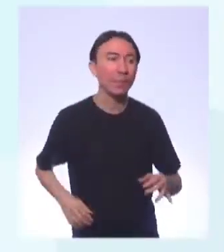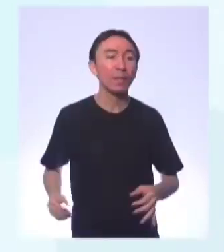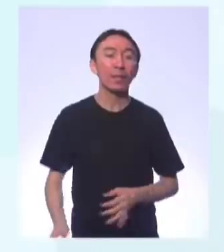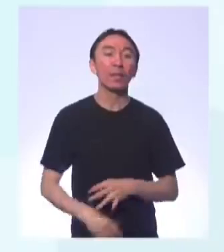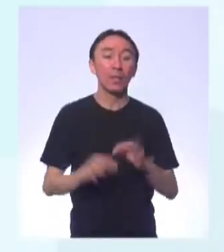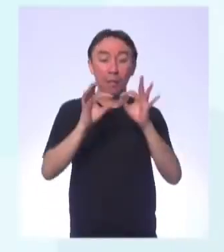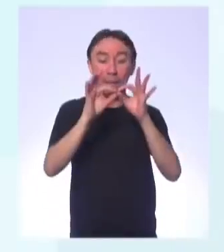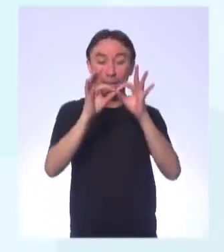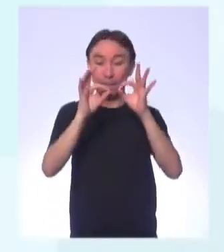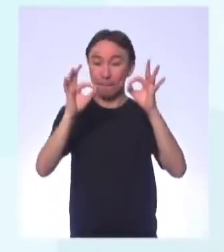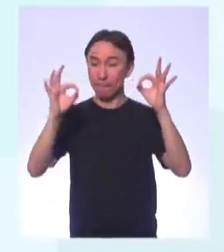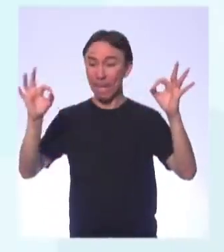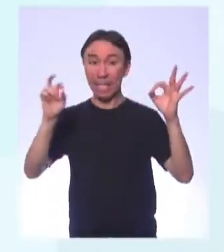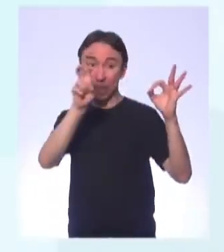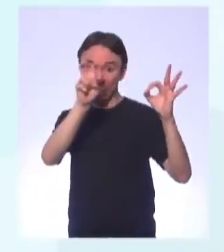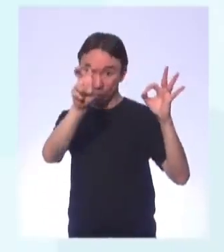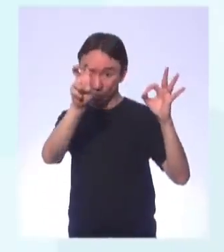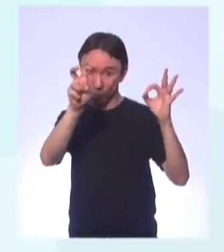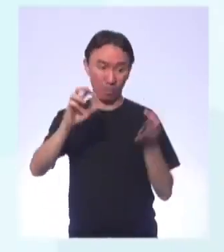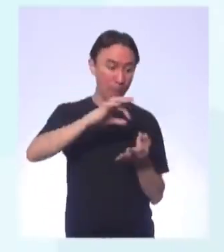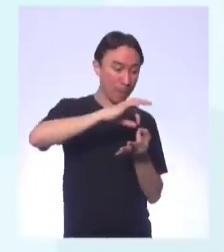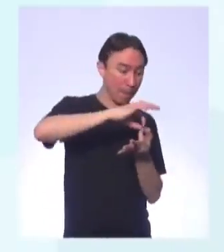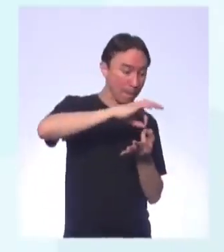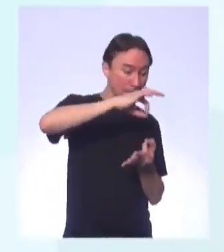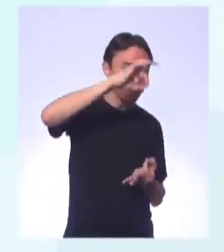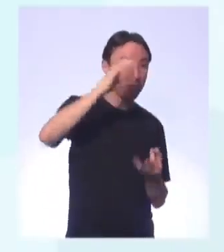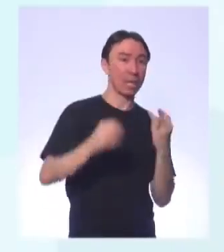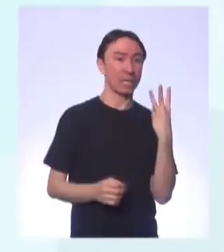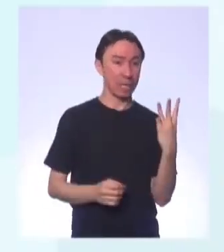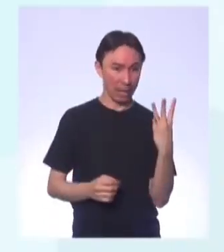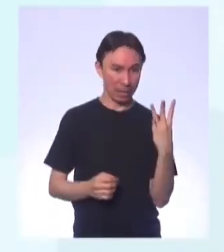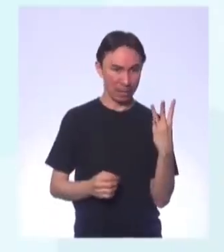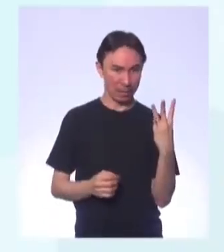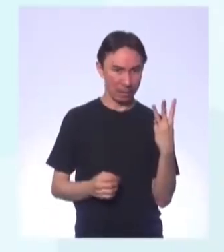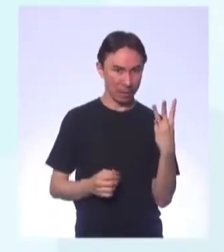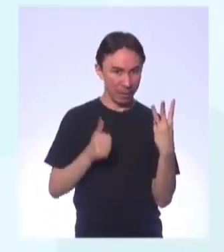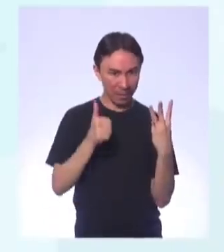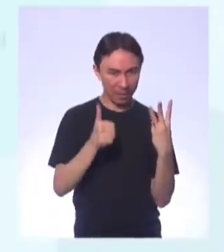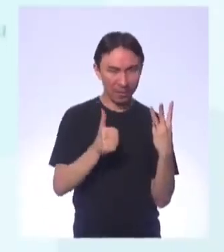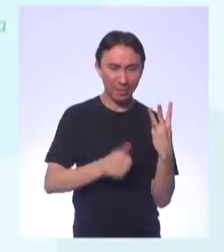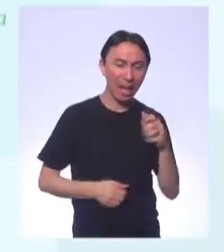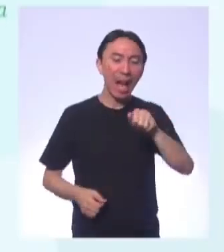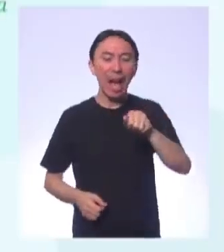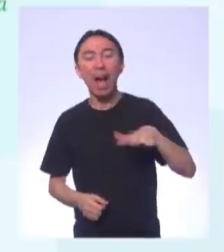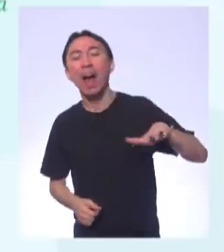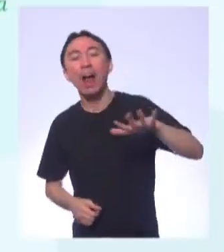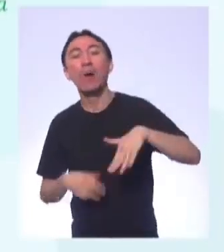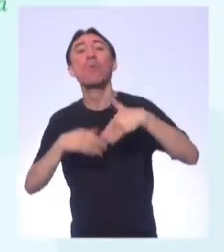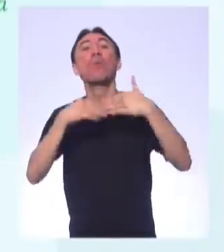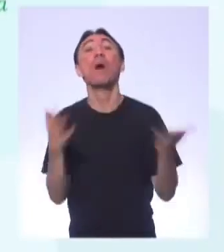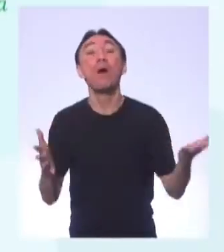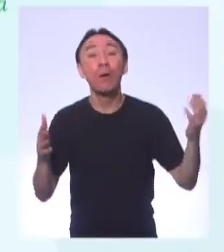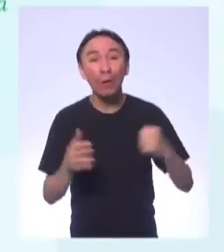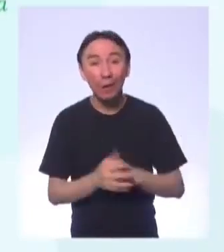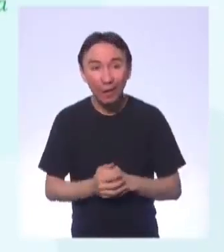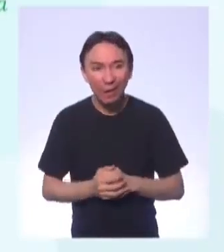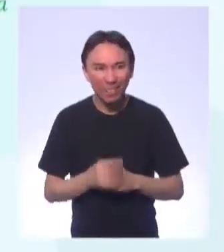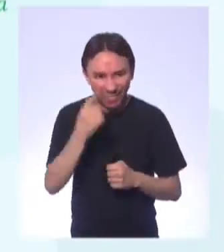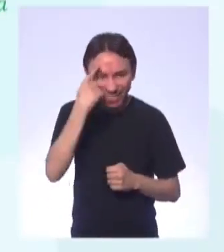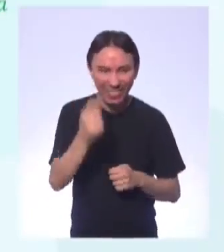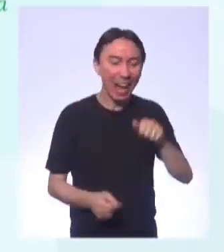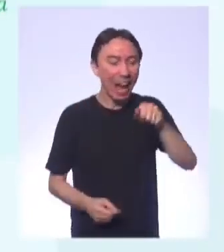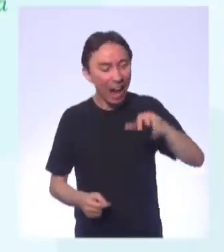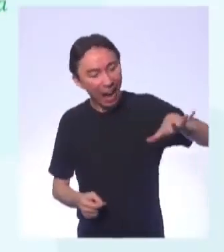e a largura é Cris já tá lá substituindo pelas letras c e l qual seria a área é sempre então a área né o